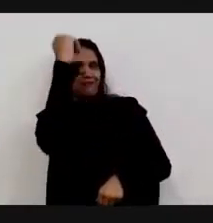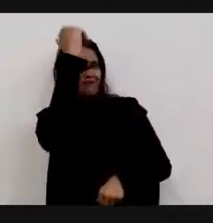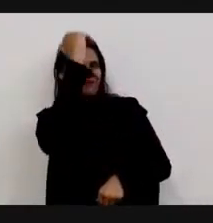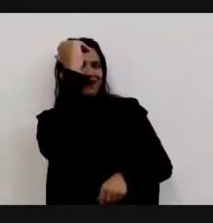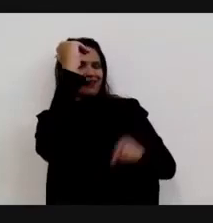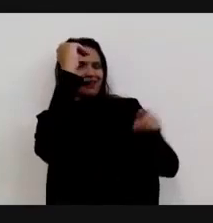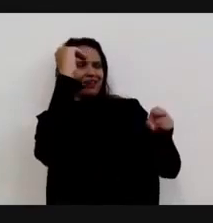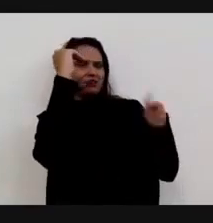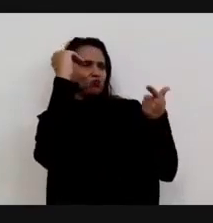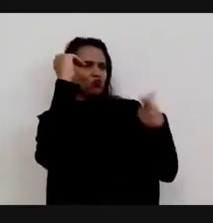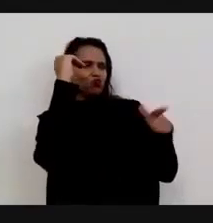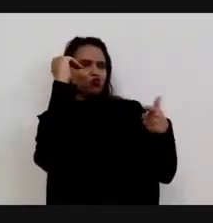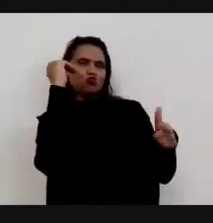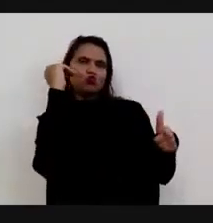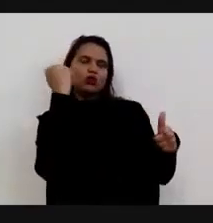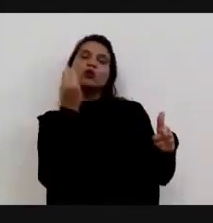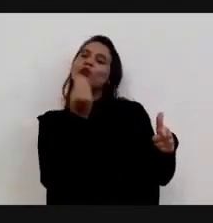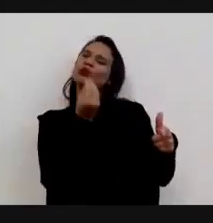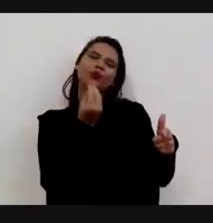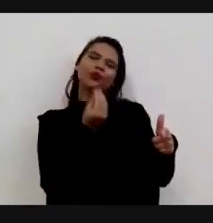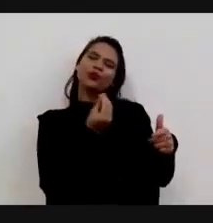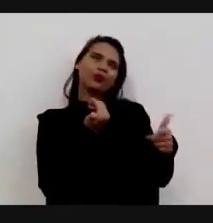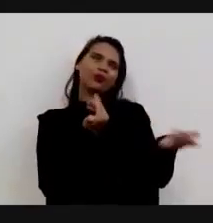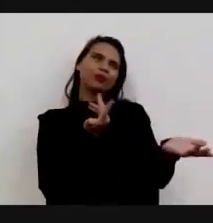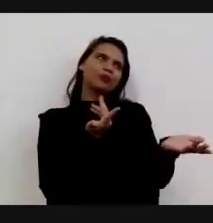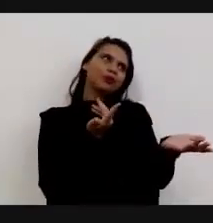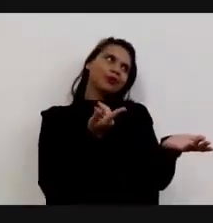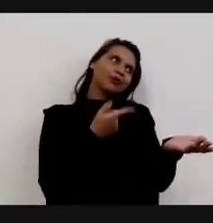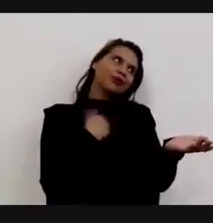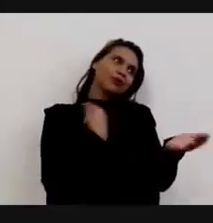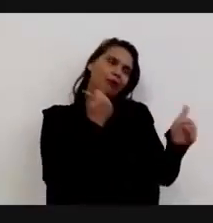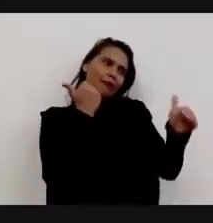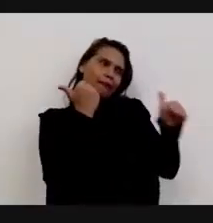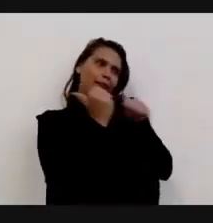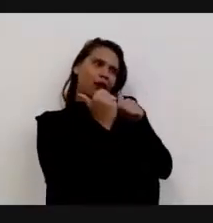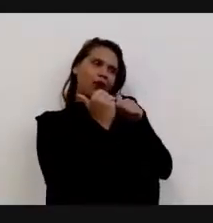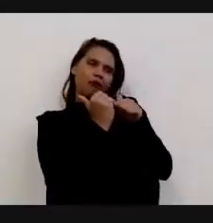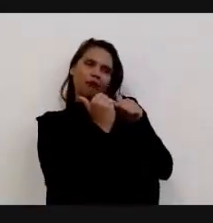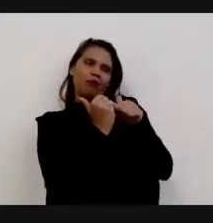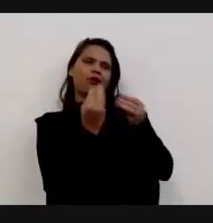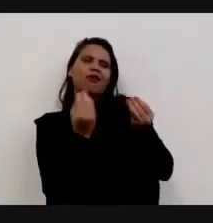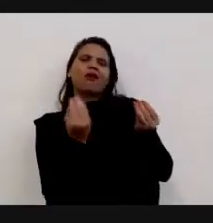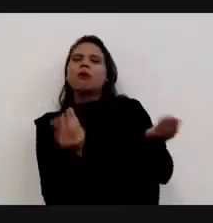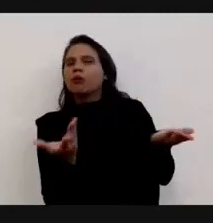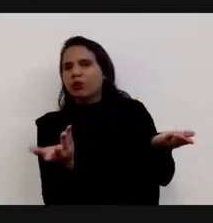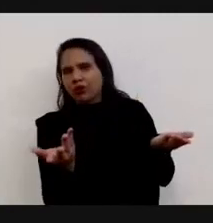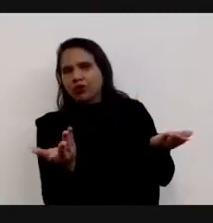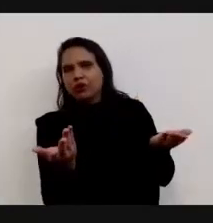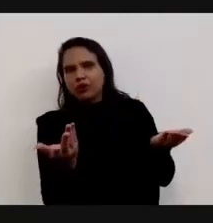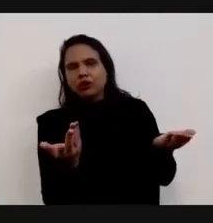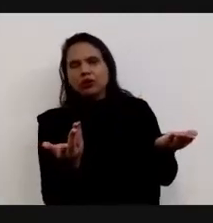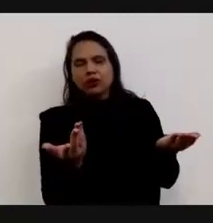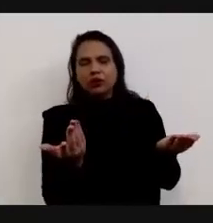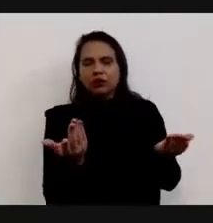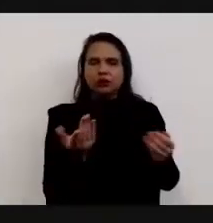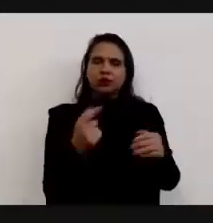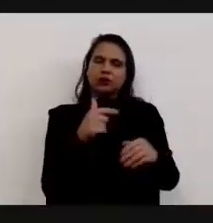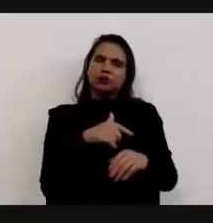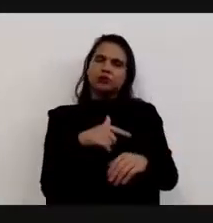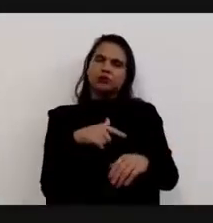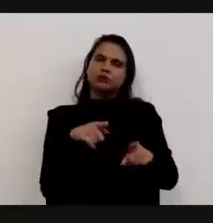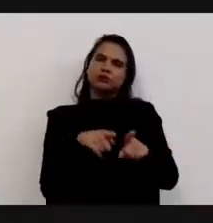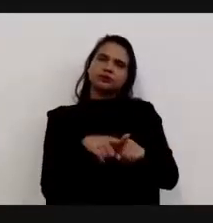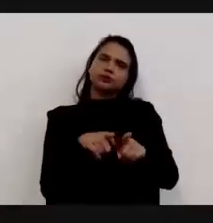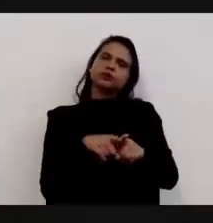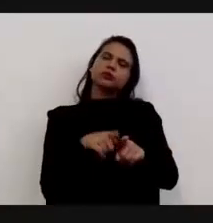democracia. Como é que a gente vai ter vai ser competitivo nesse sentido, né? Então, essa teoria